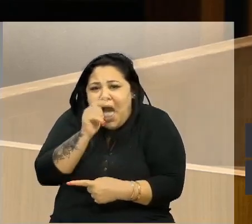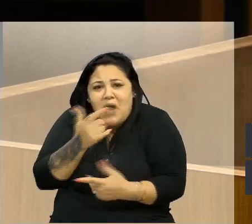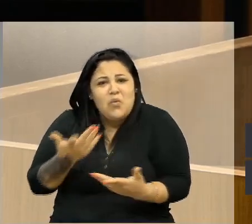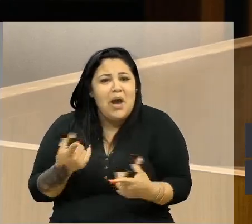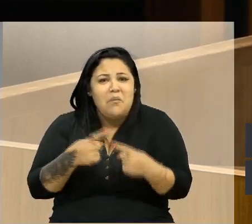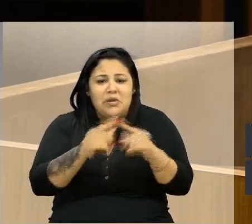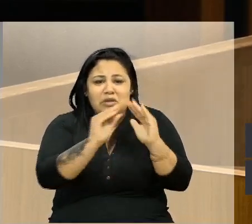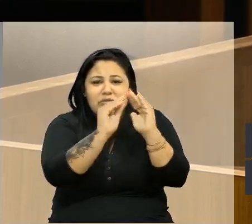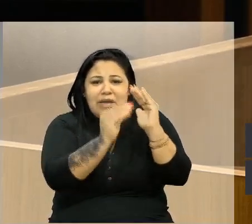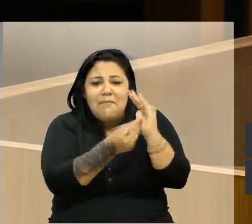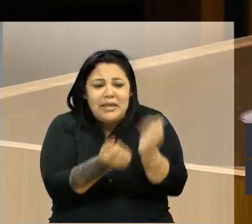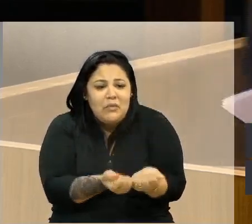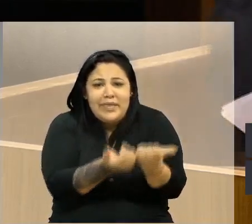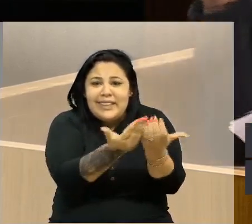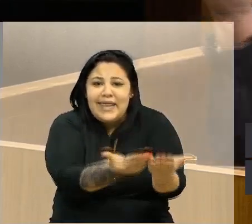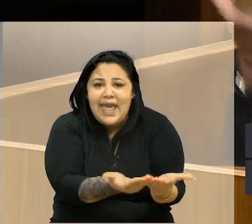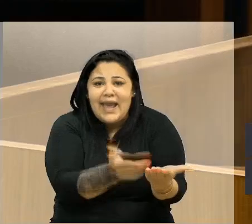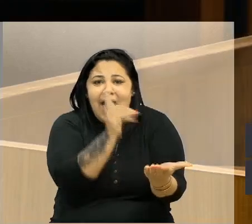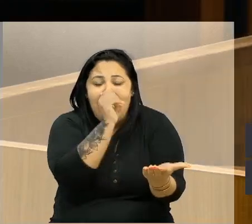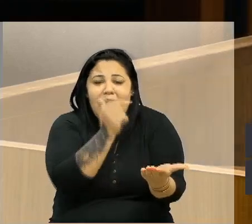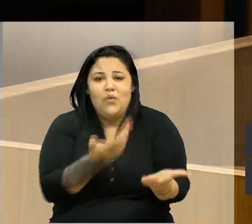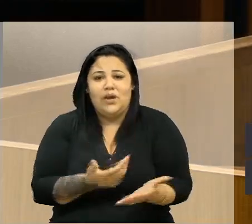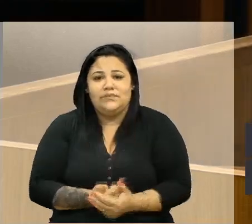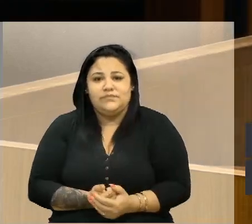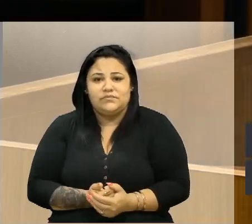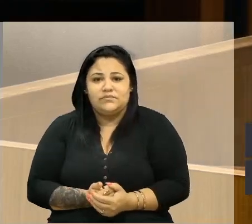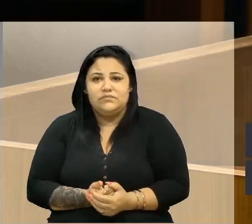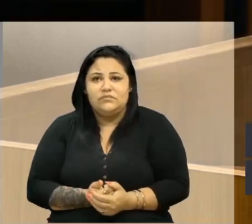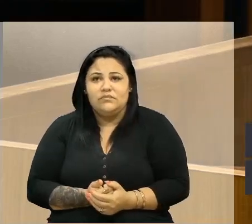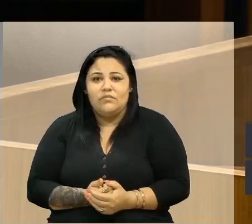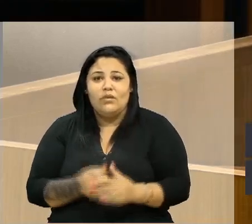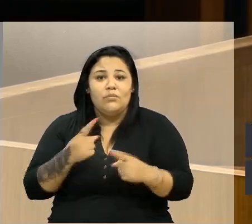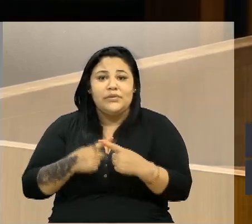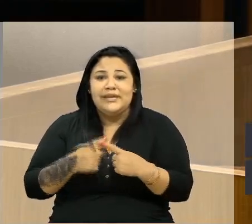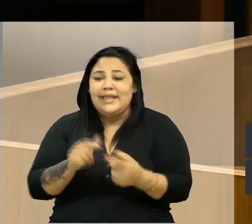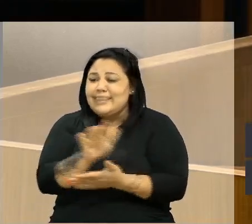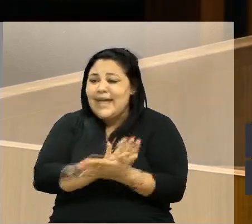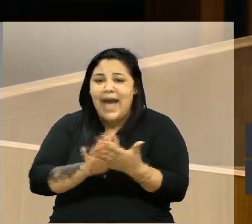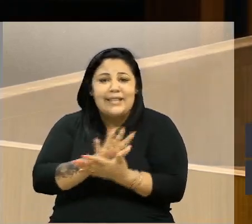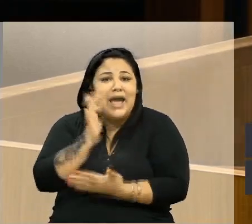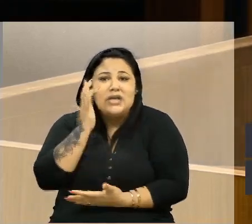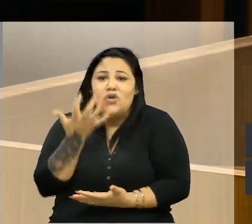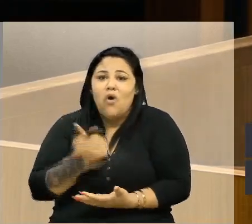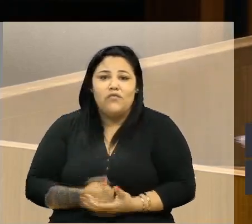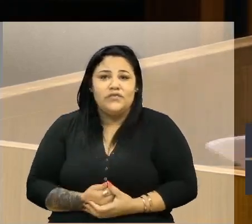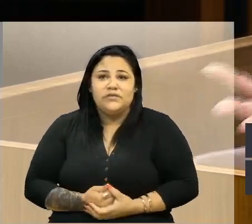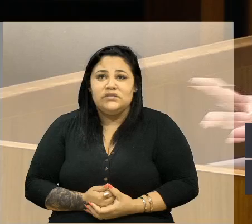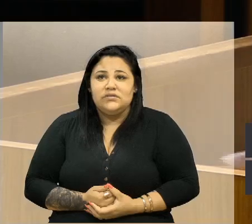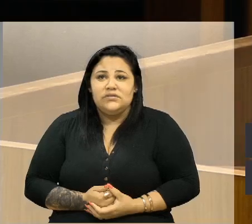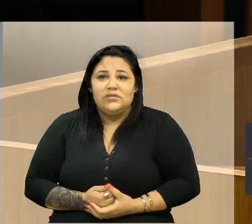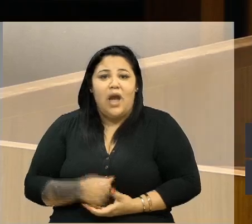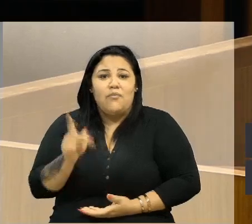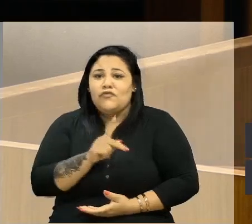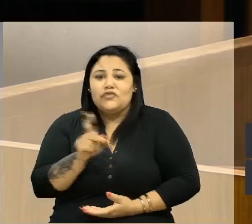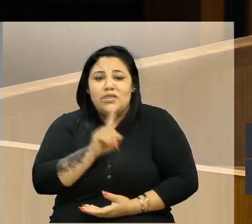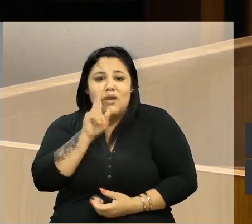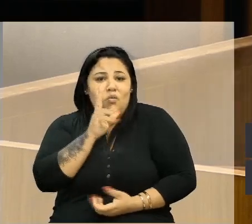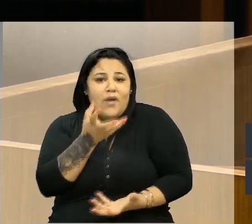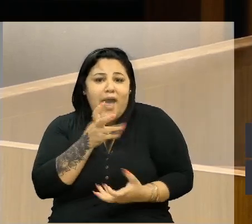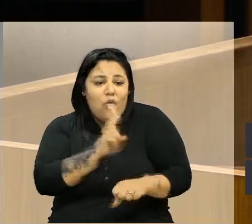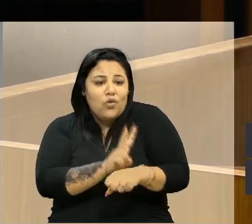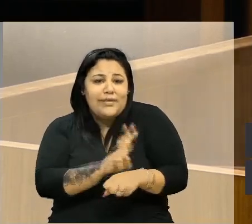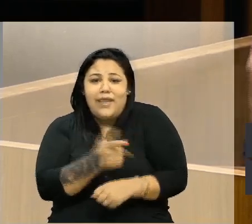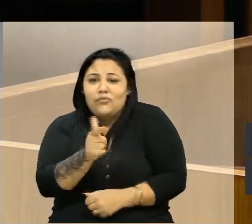não consegue levar, porque as coisas não se resolvem. As professoras não querem cuidar de crianças sem